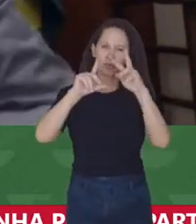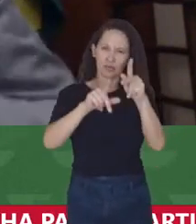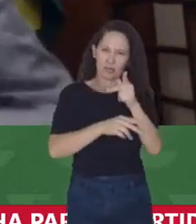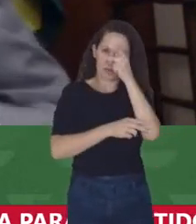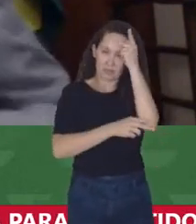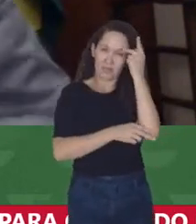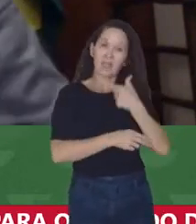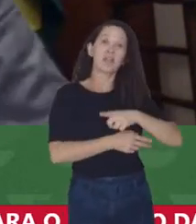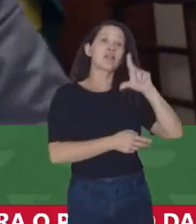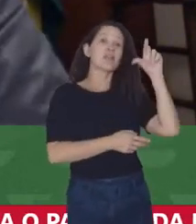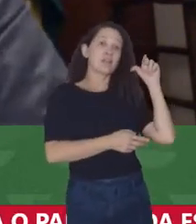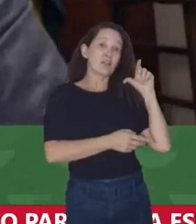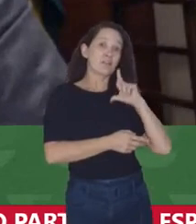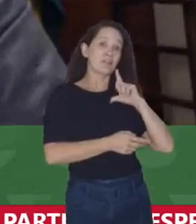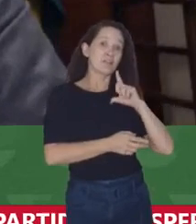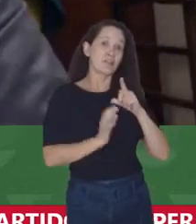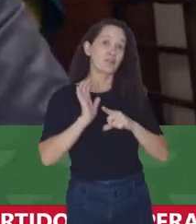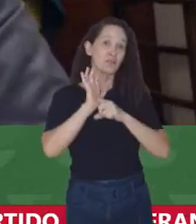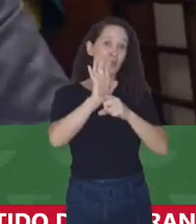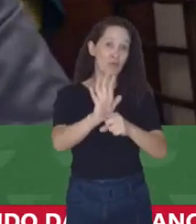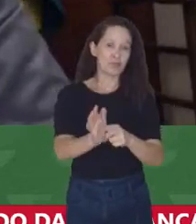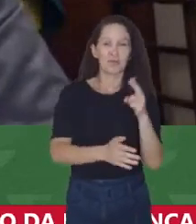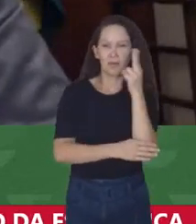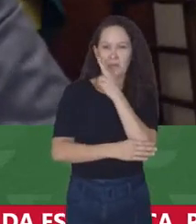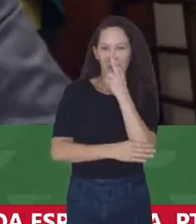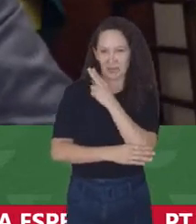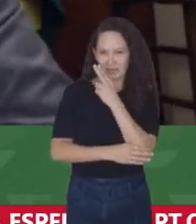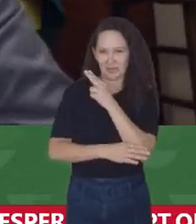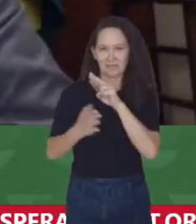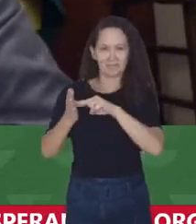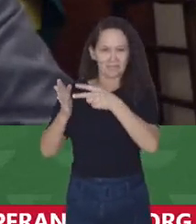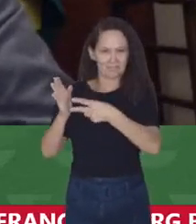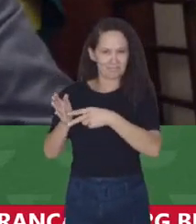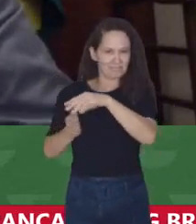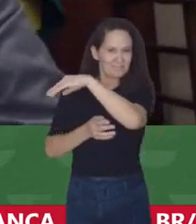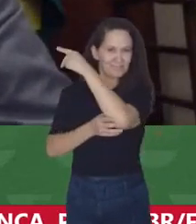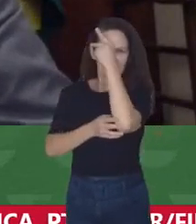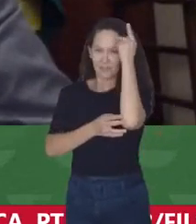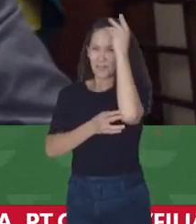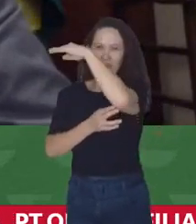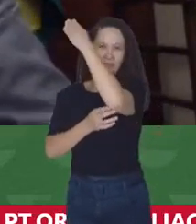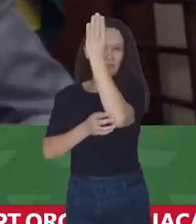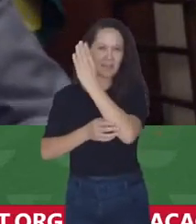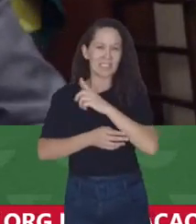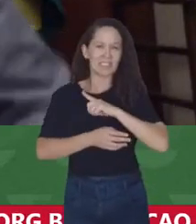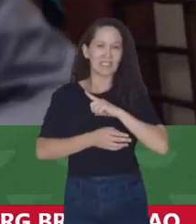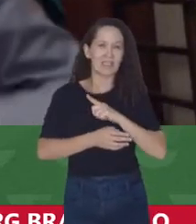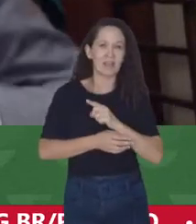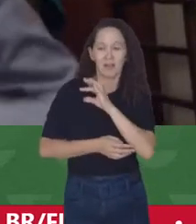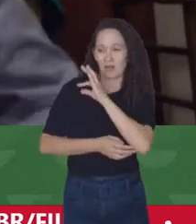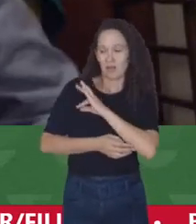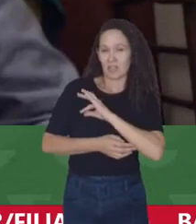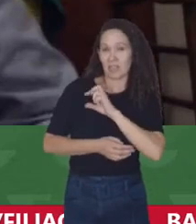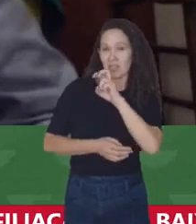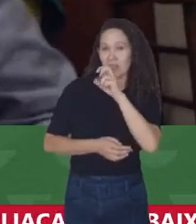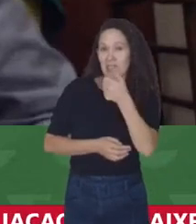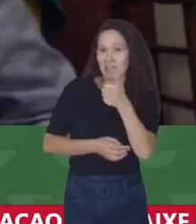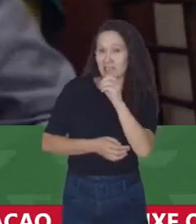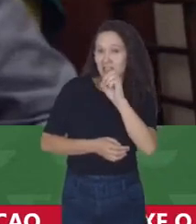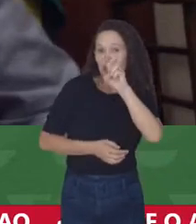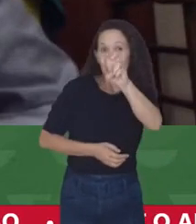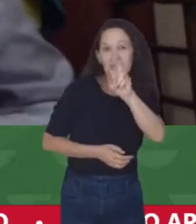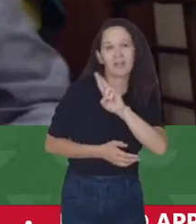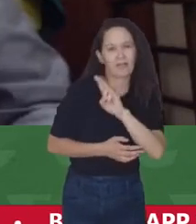que receberam o auxílio emergencial, ou seja, aqueles brasileiros e brasileiras que têm uma renda per capita de